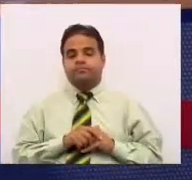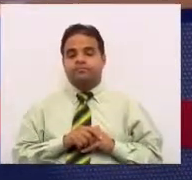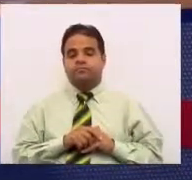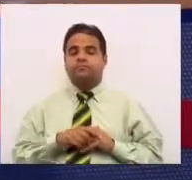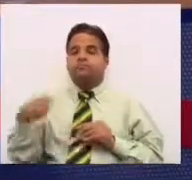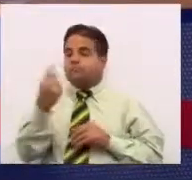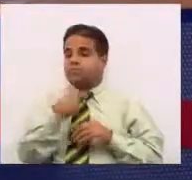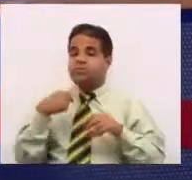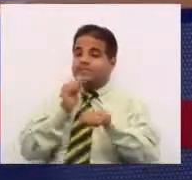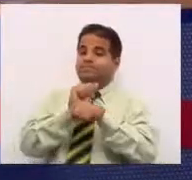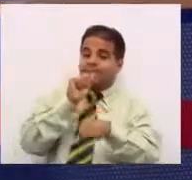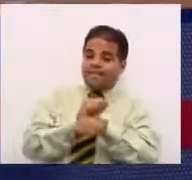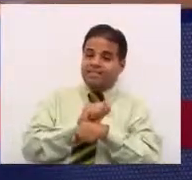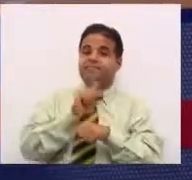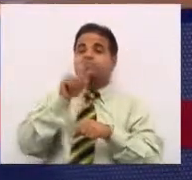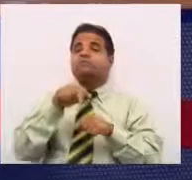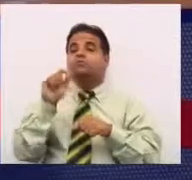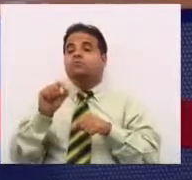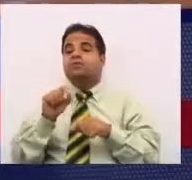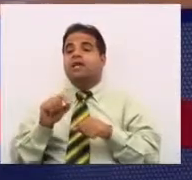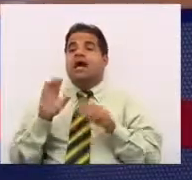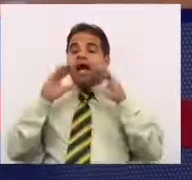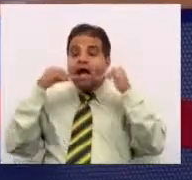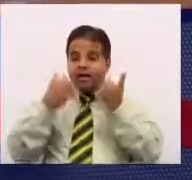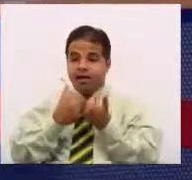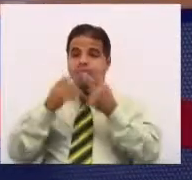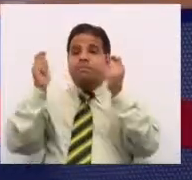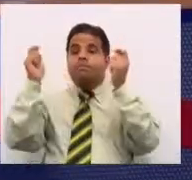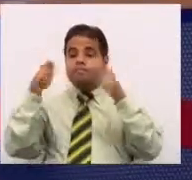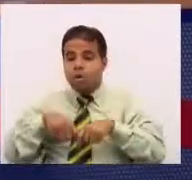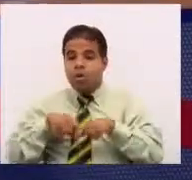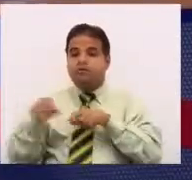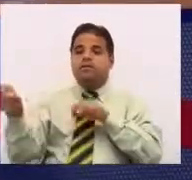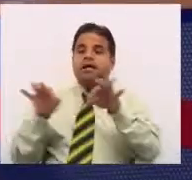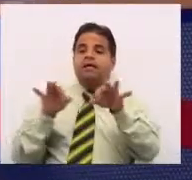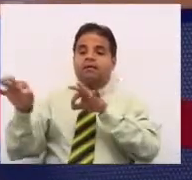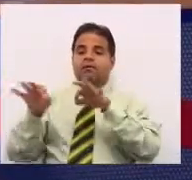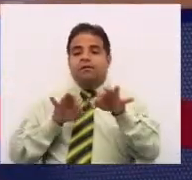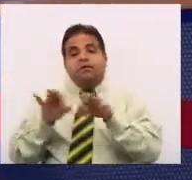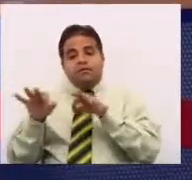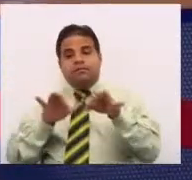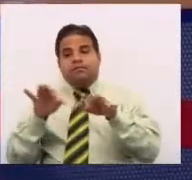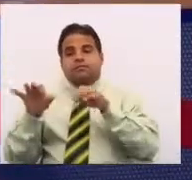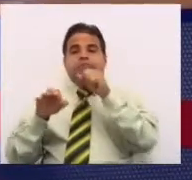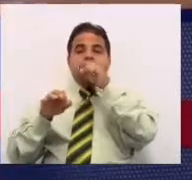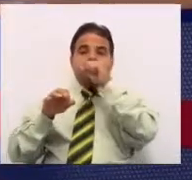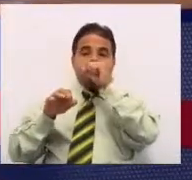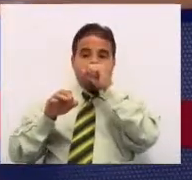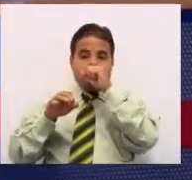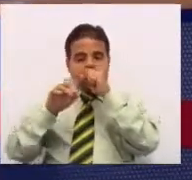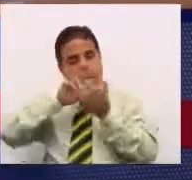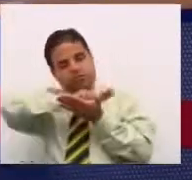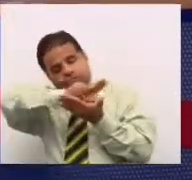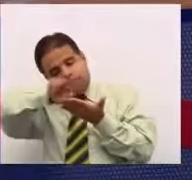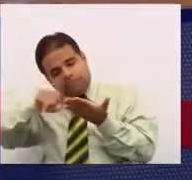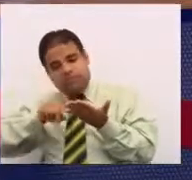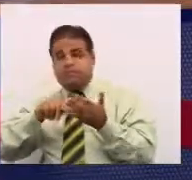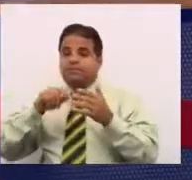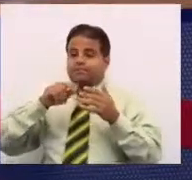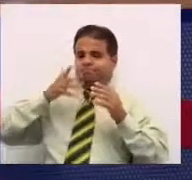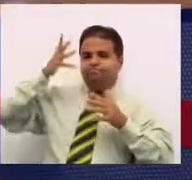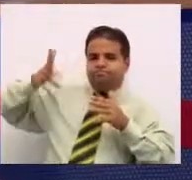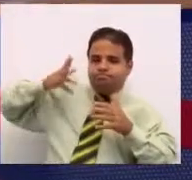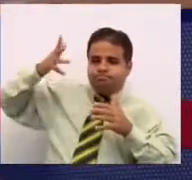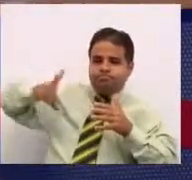a nossa expectativa é que a Câmara possa também realizar uma série de audiências